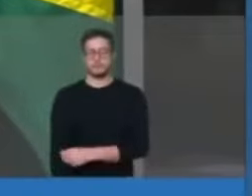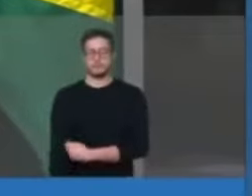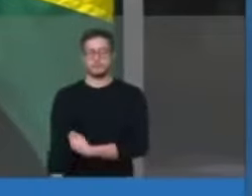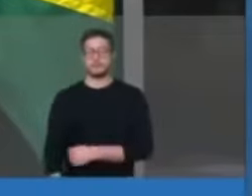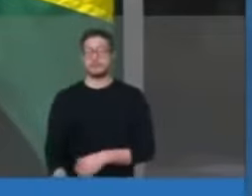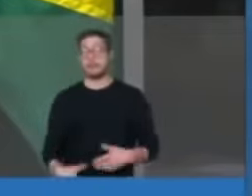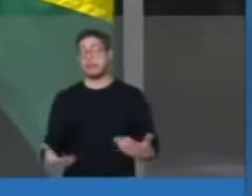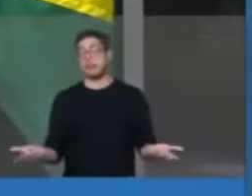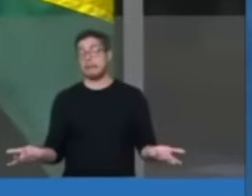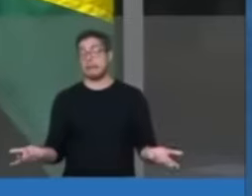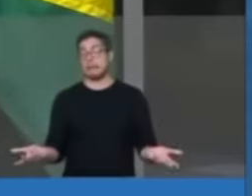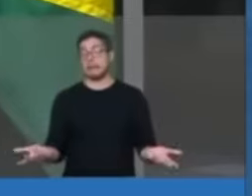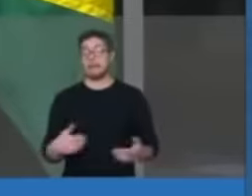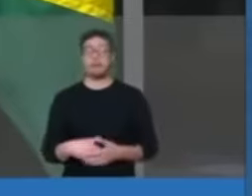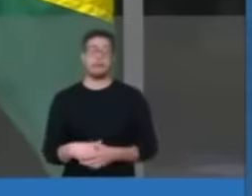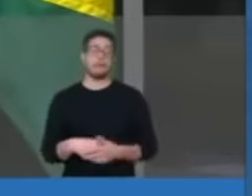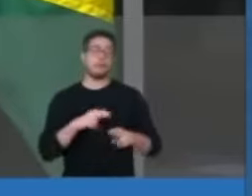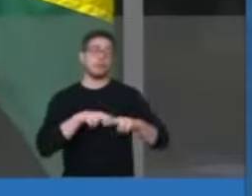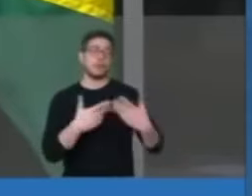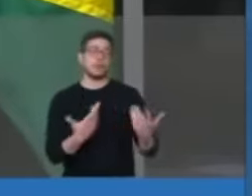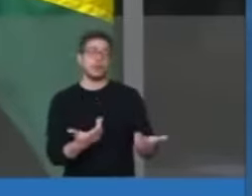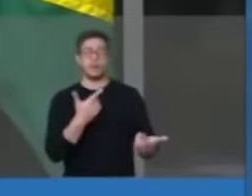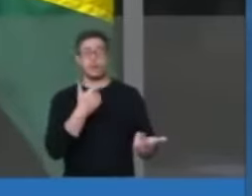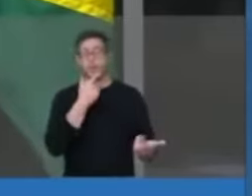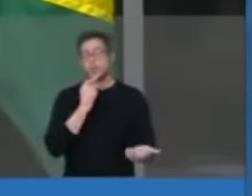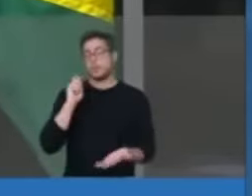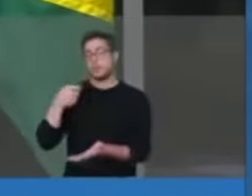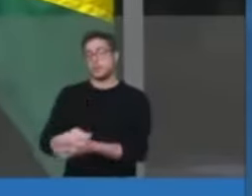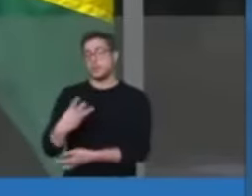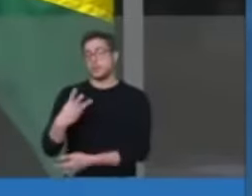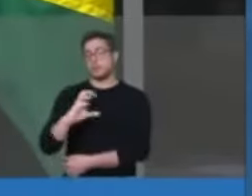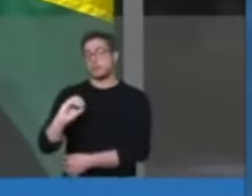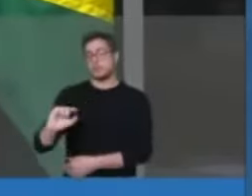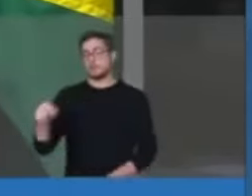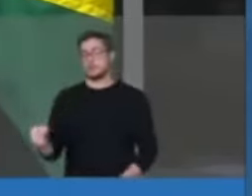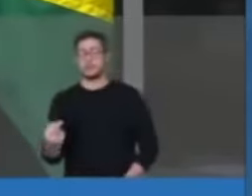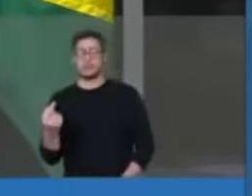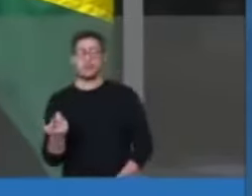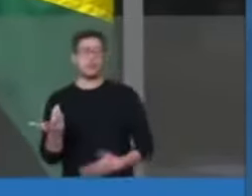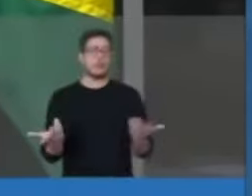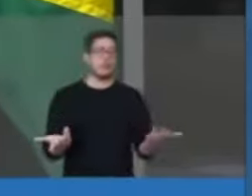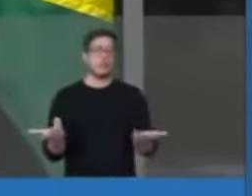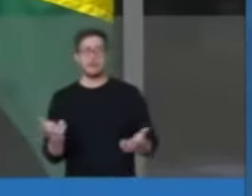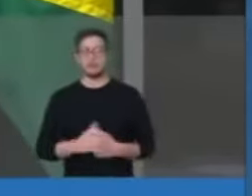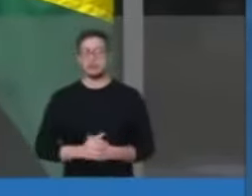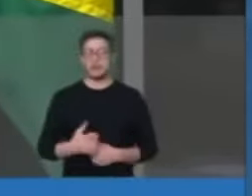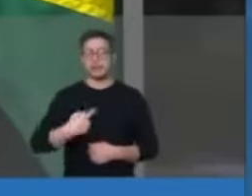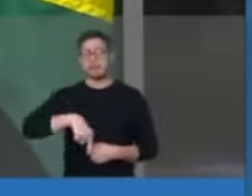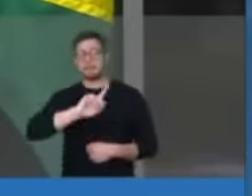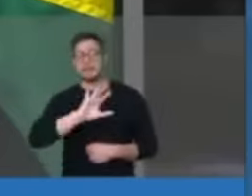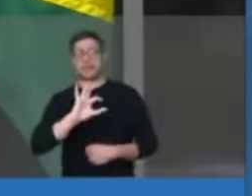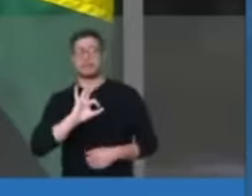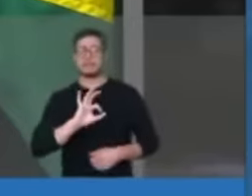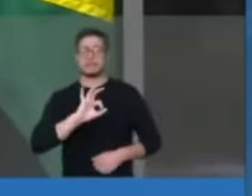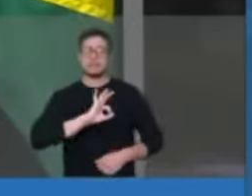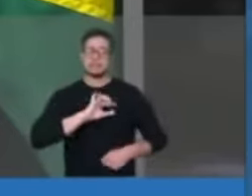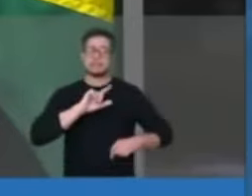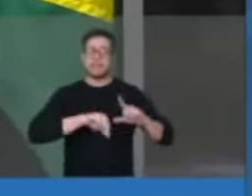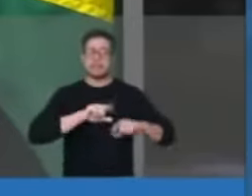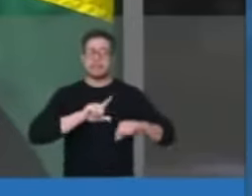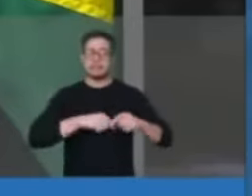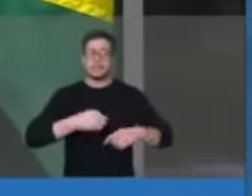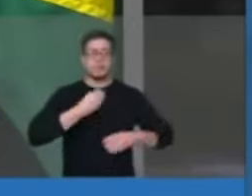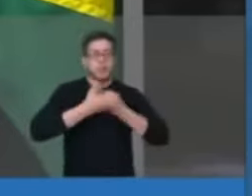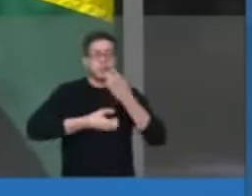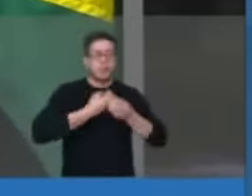Fulano me deu 300.000 deu aquilo deu aquilo vai lá presta o esclarecimento na delegacia e fica por isso mesmo e o país tomando um